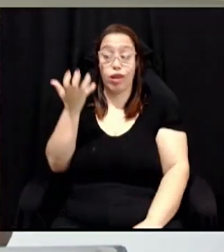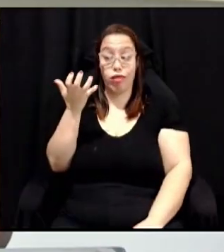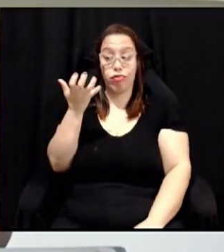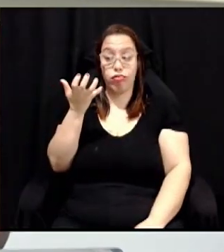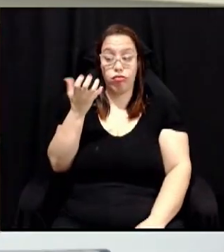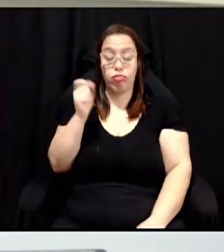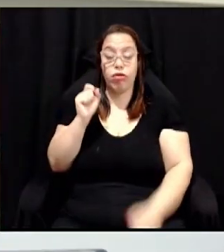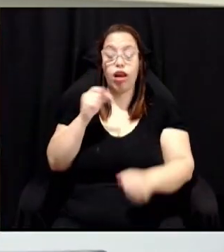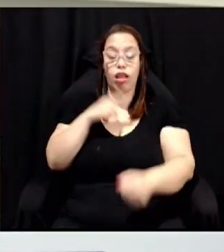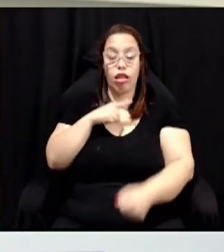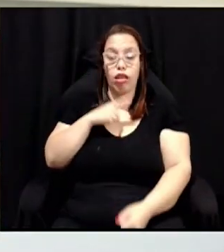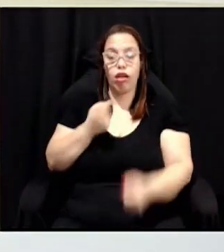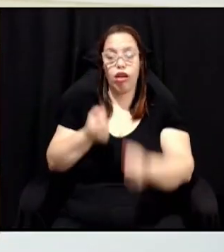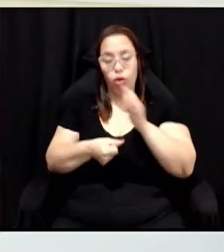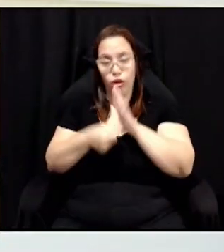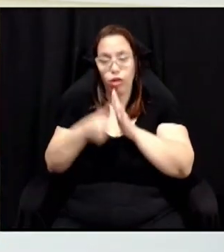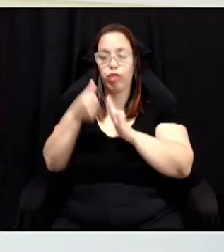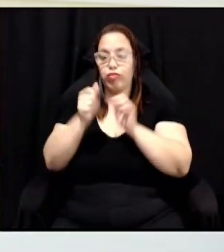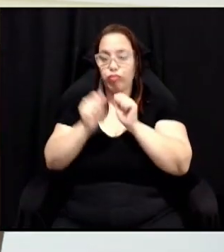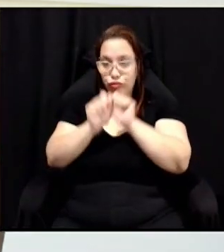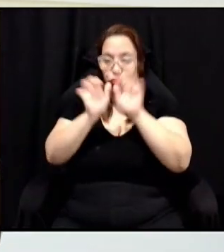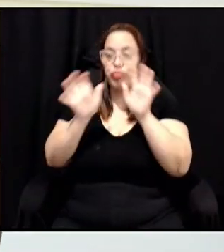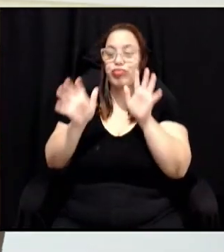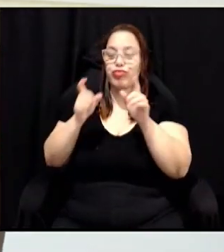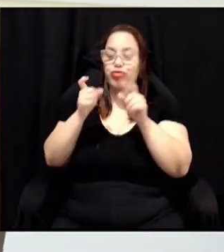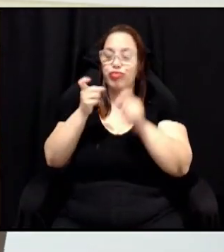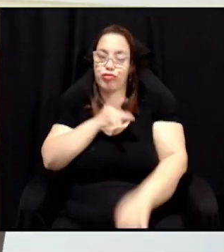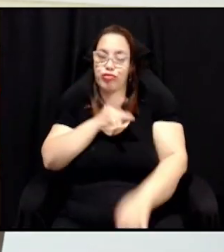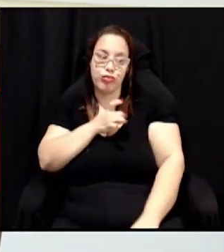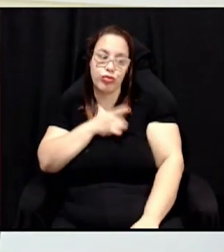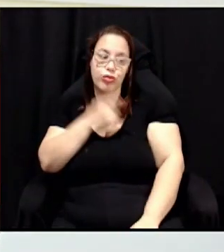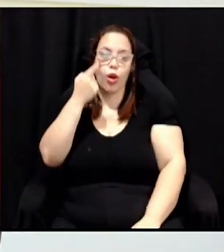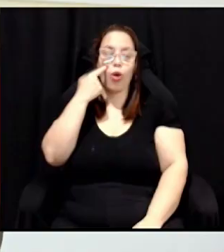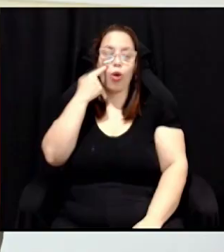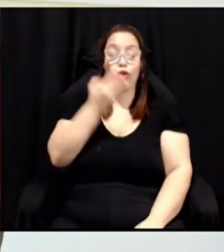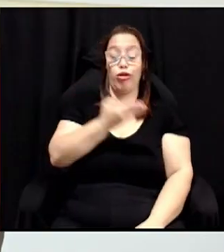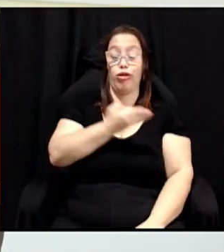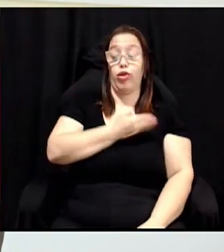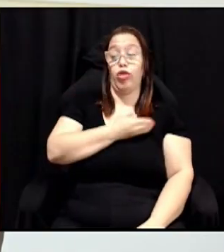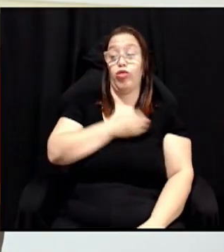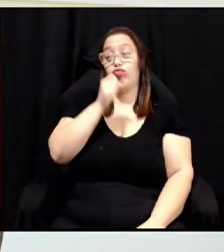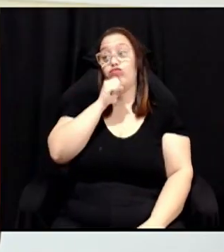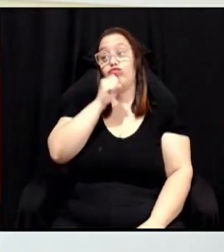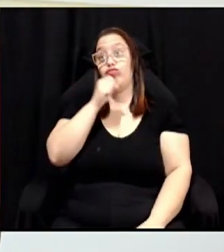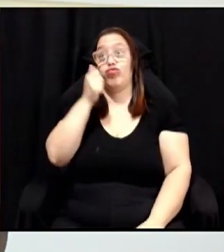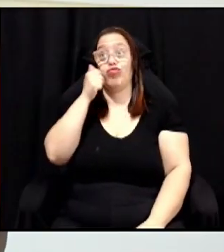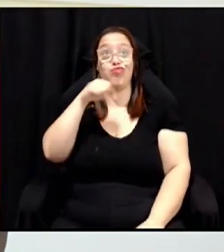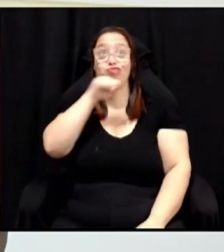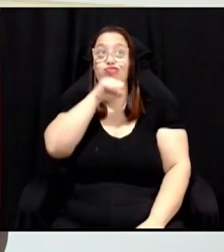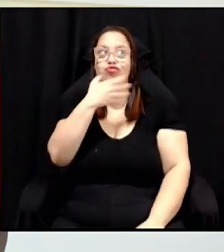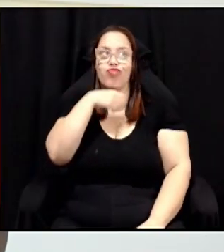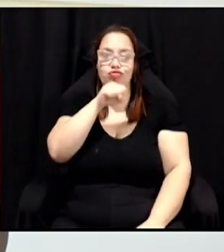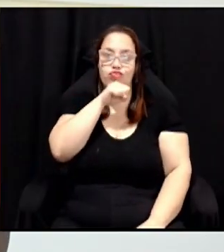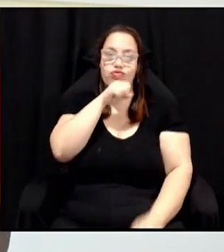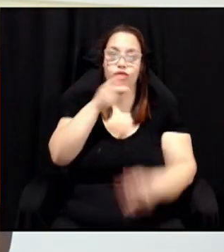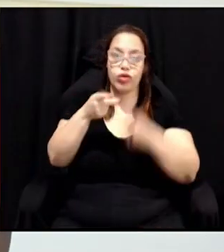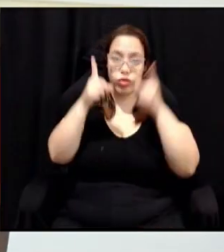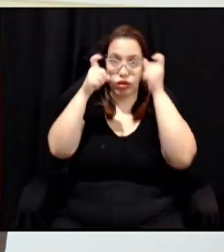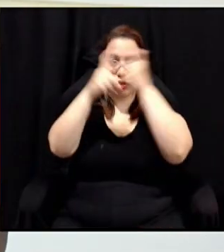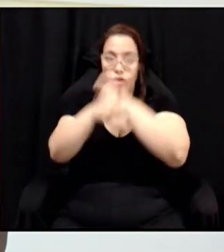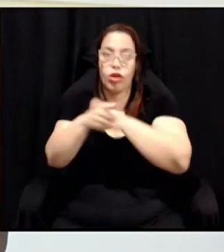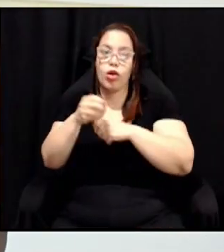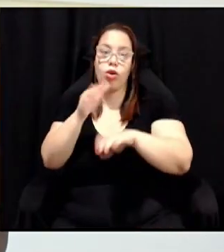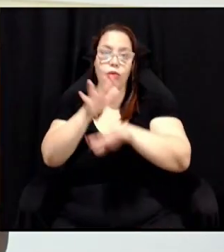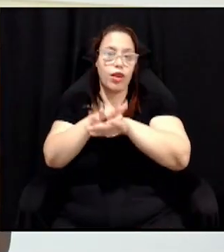um deles, claro, é aquele medo que a gente vê, os amigos mais velhos, os pais, até mesmo falando da dificuldade que é a matemática,